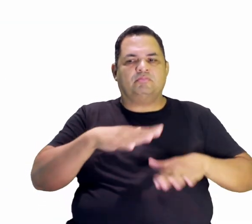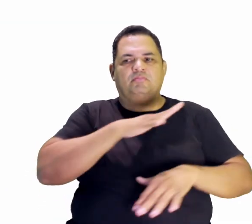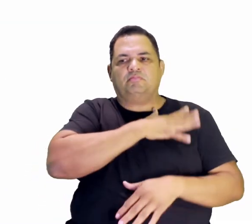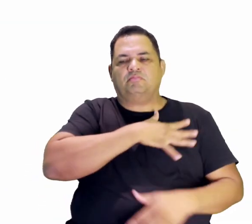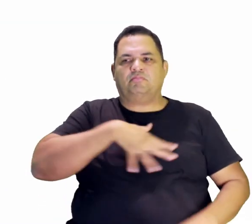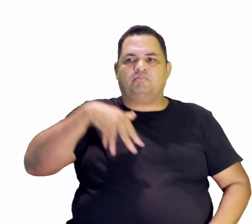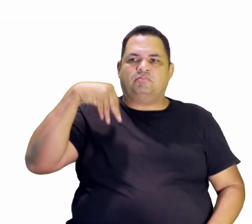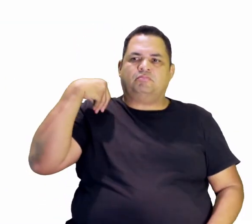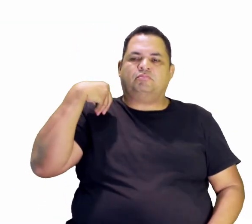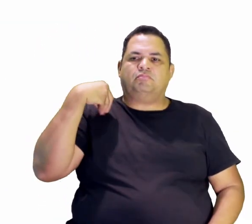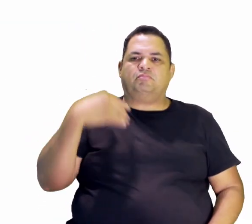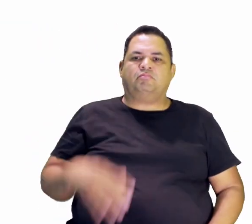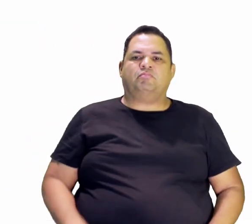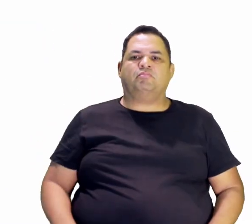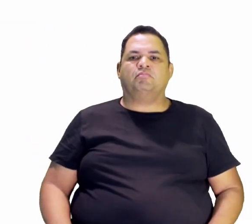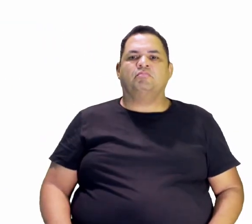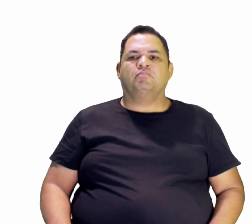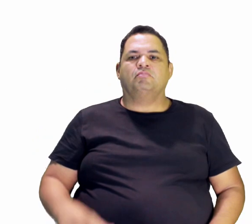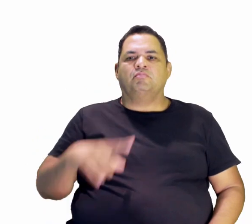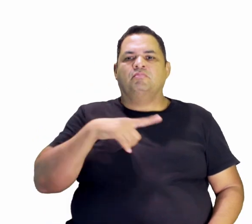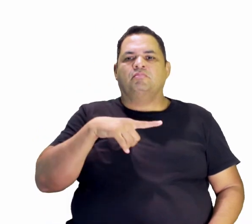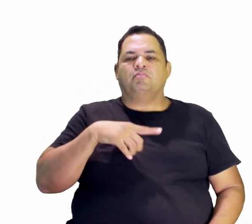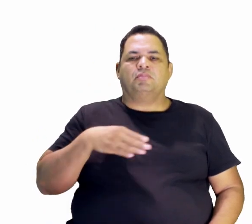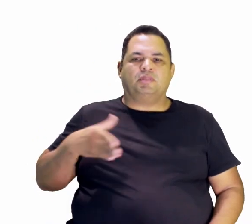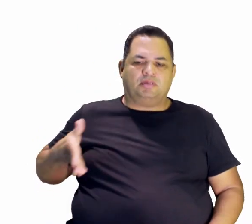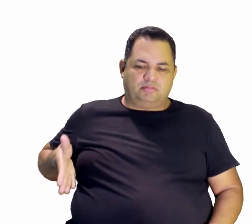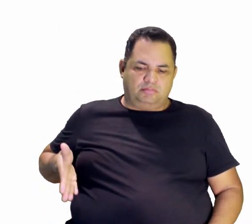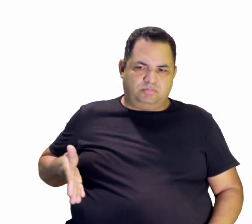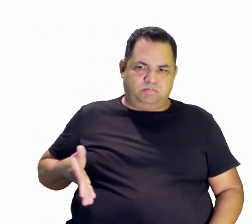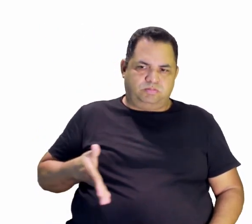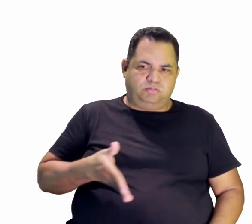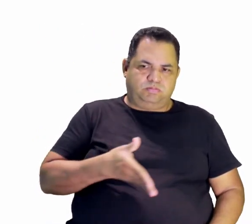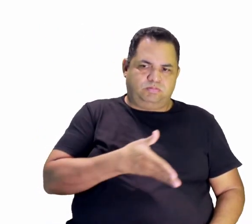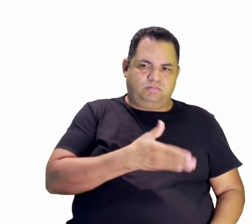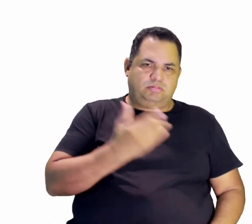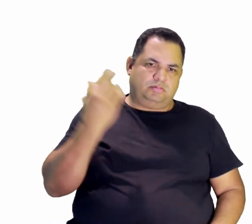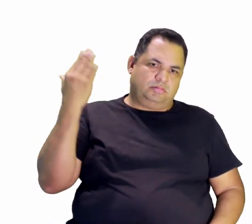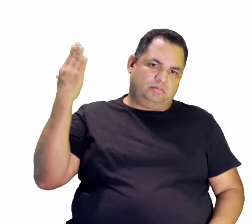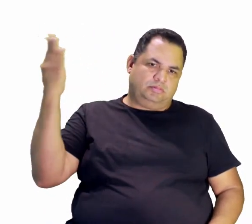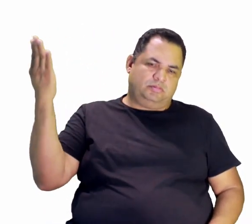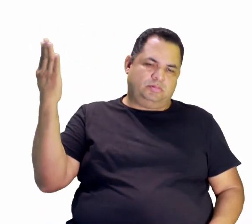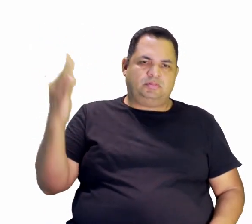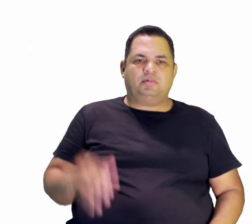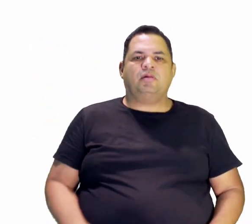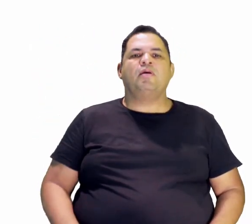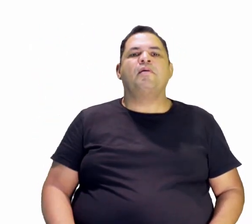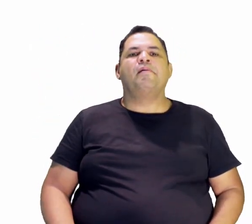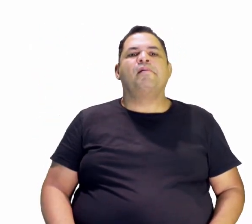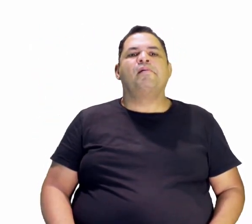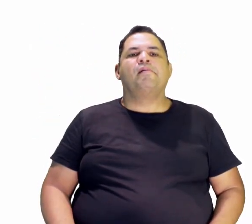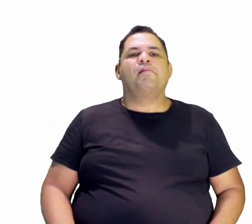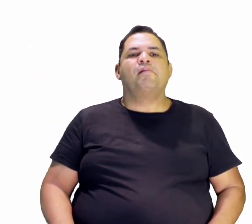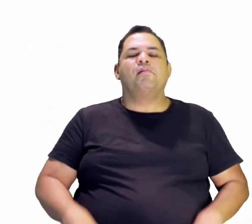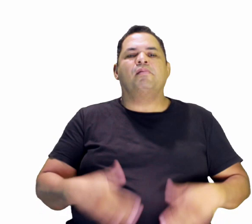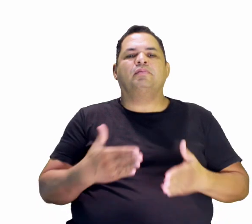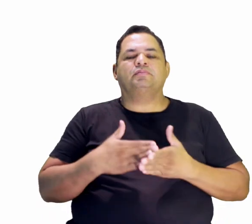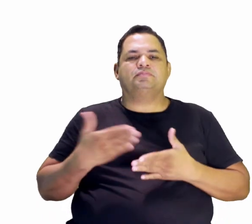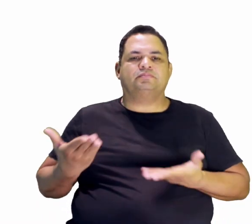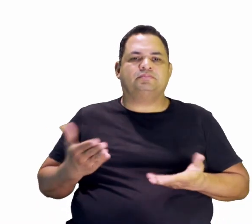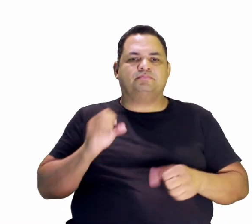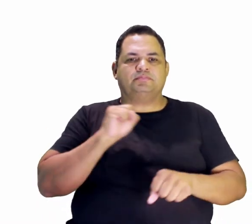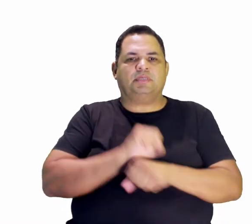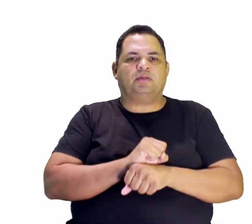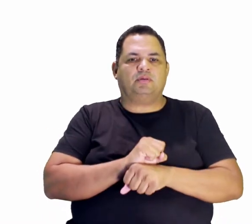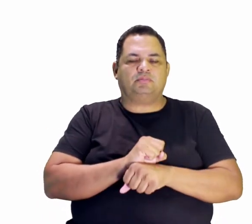segundo Aristóteles. Se você está com a mão, tem que estar empurrando. Olha aí. Enquanto você estiver empurrando, parou